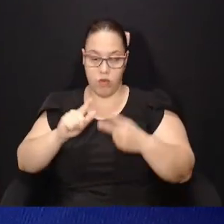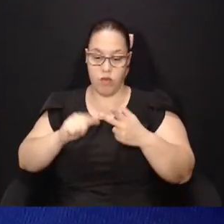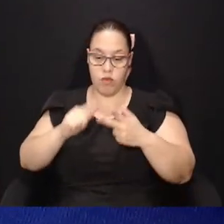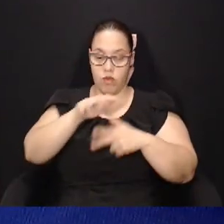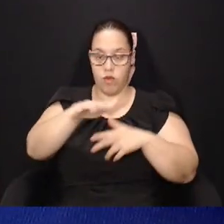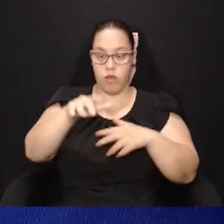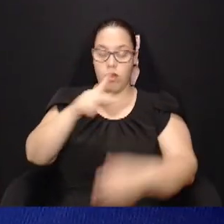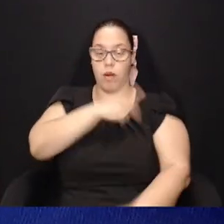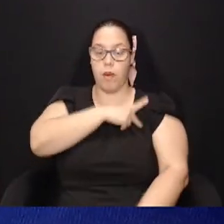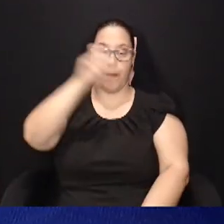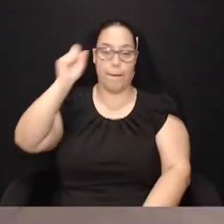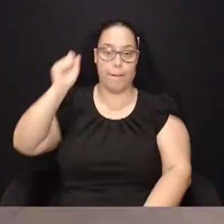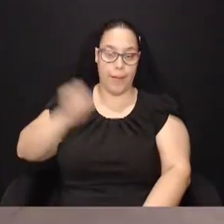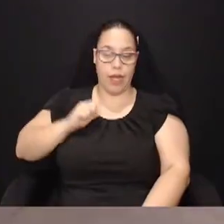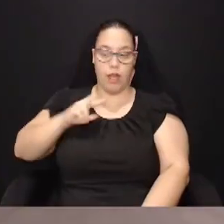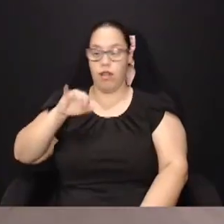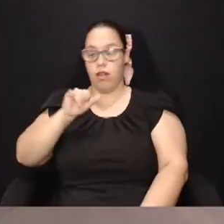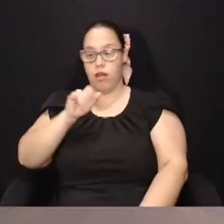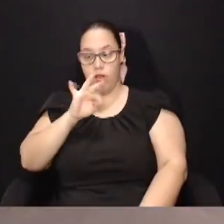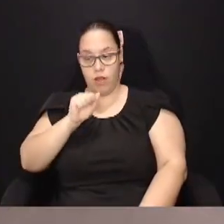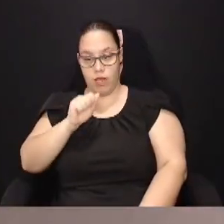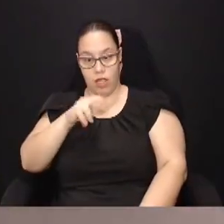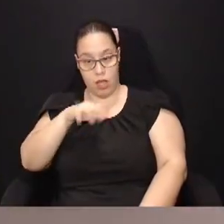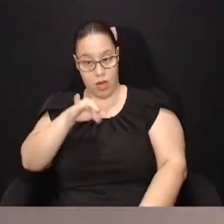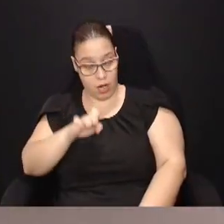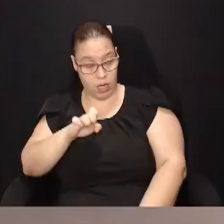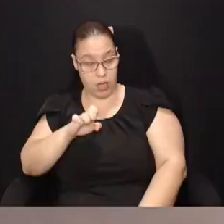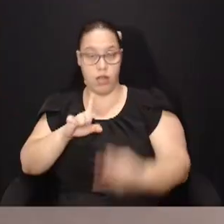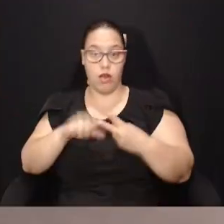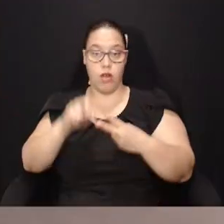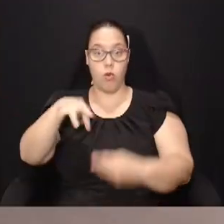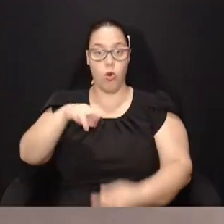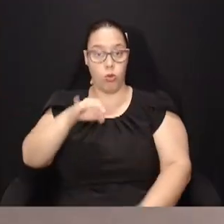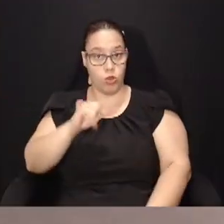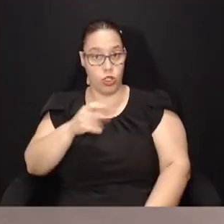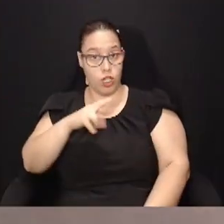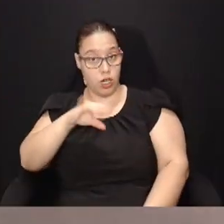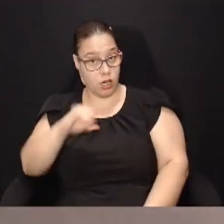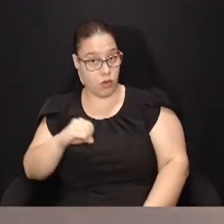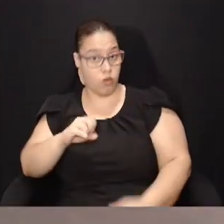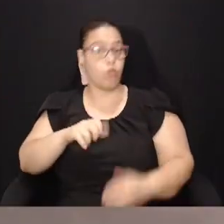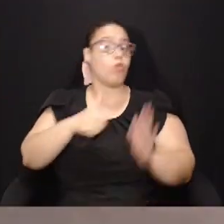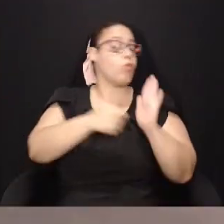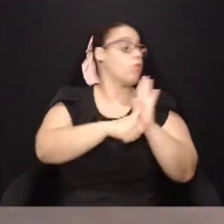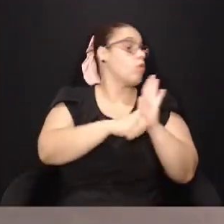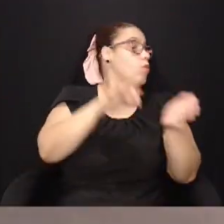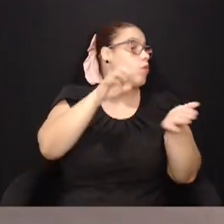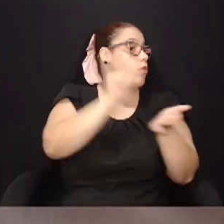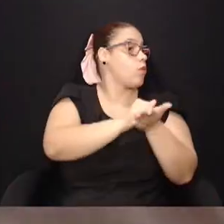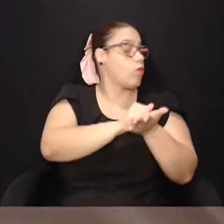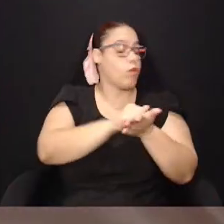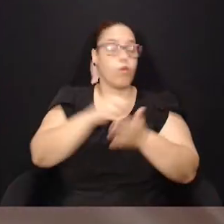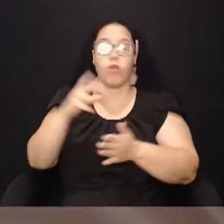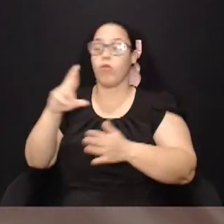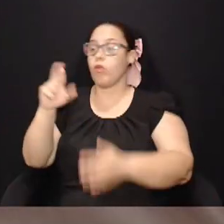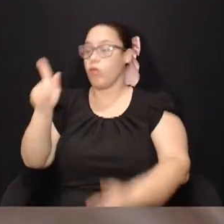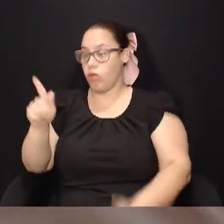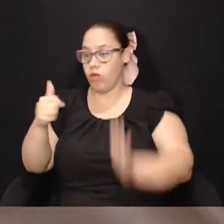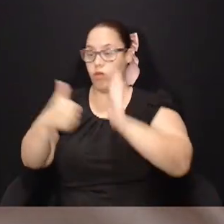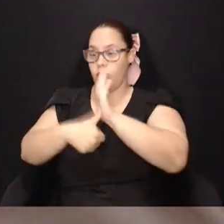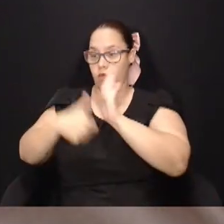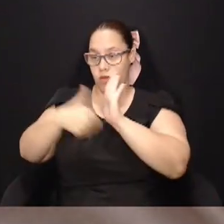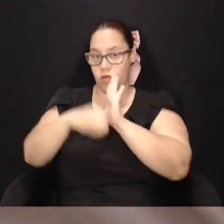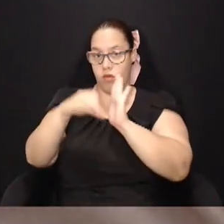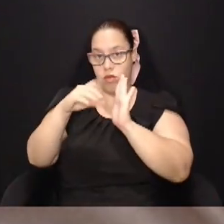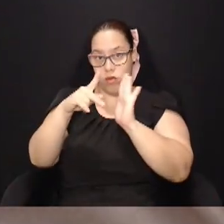Vista Alegre e Monte Cristo. Quais os documentos necessários para fazer essa inscrição? RG, CPF, comprovante de endereço,